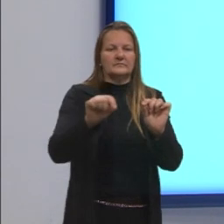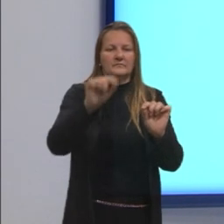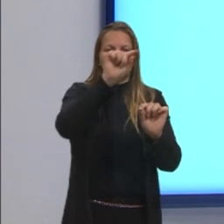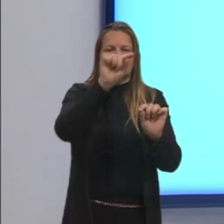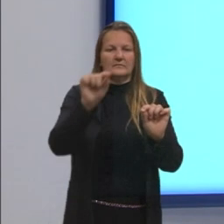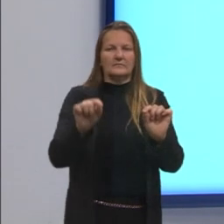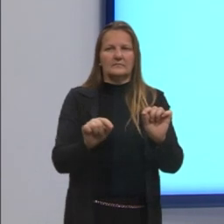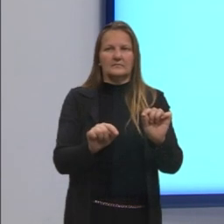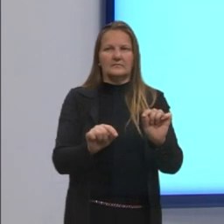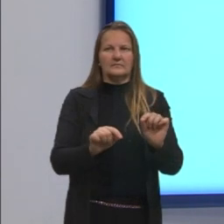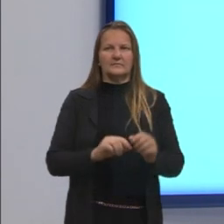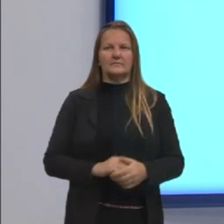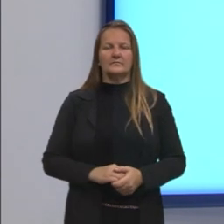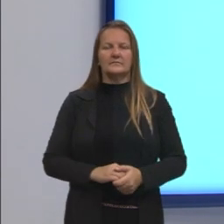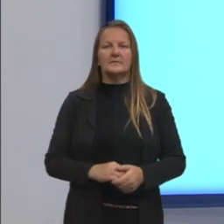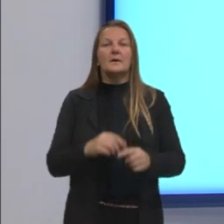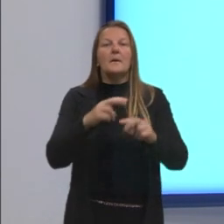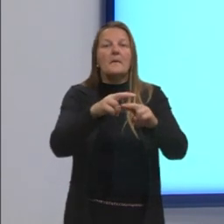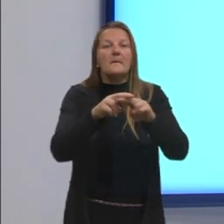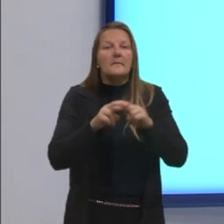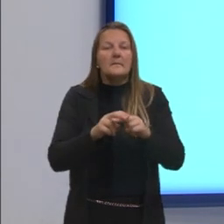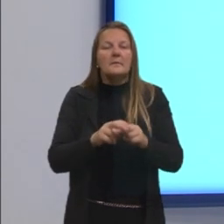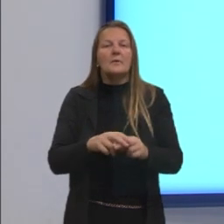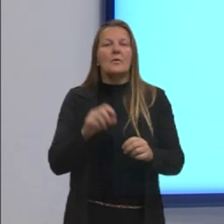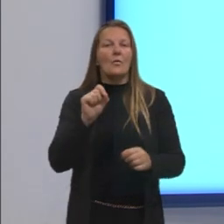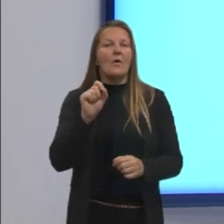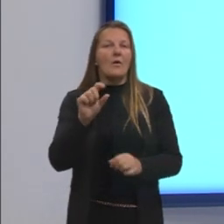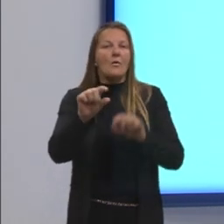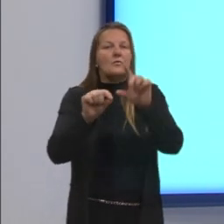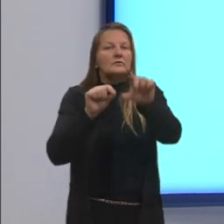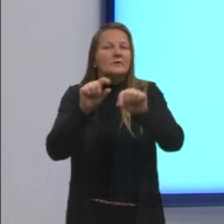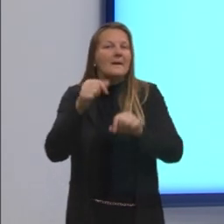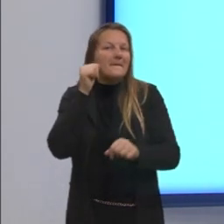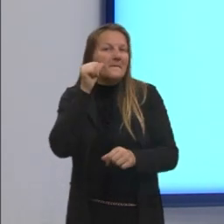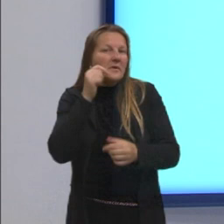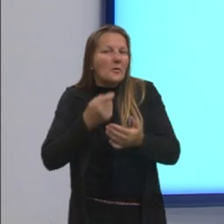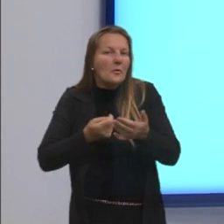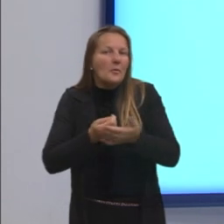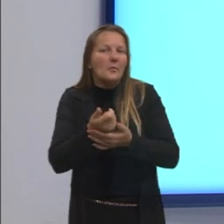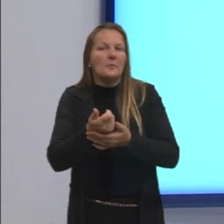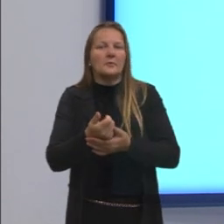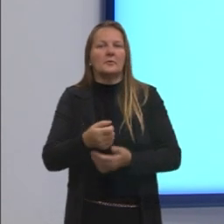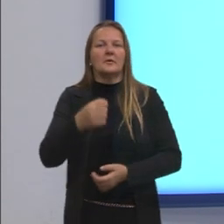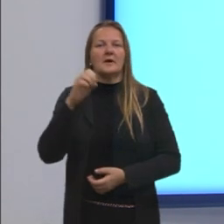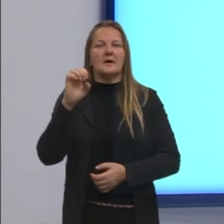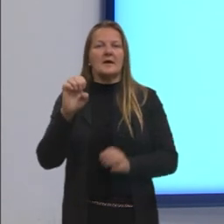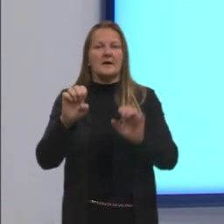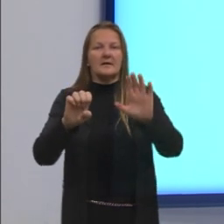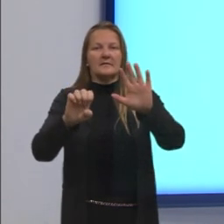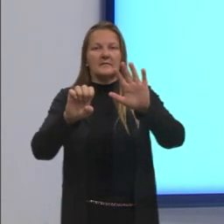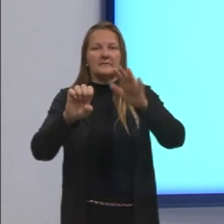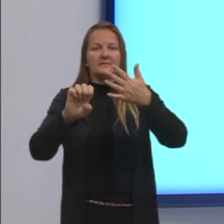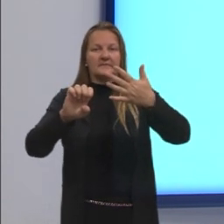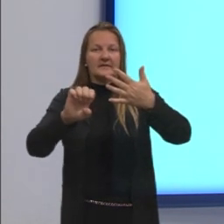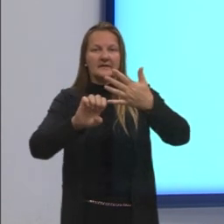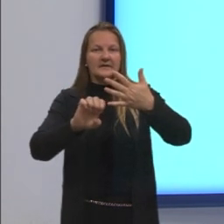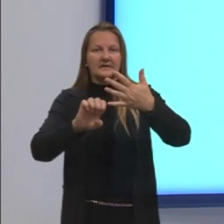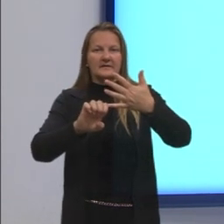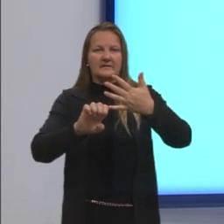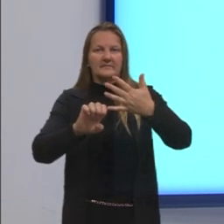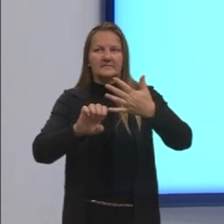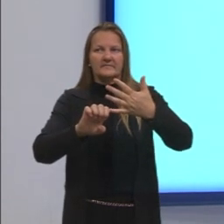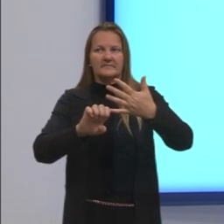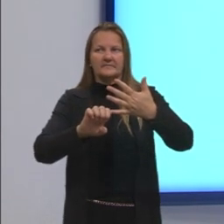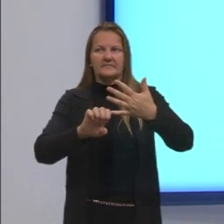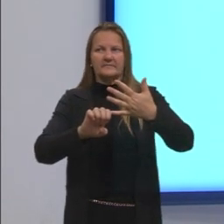do Círculo Portanto o recipiente escolhido ali seria a letra e né o quinto suporte